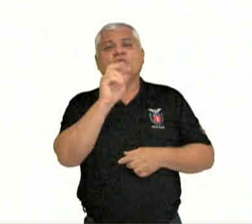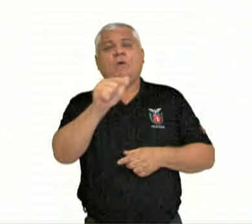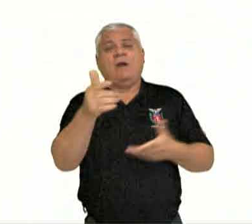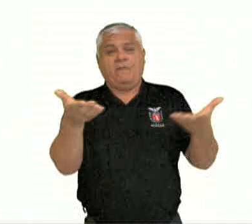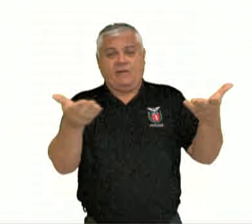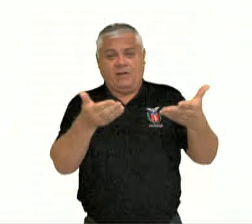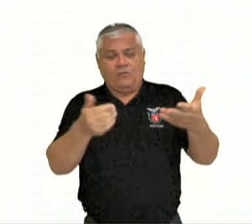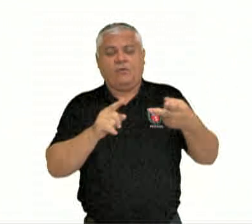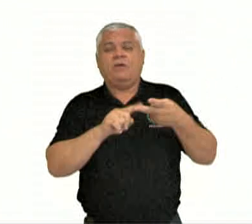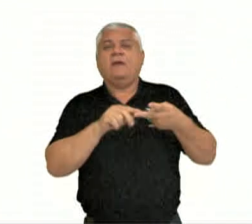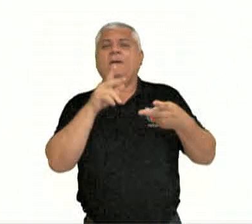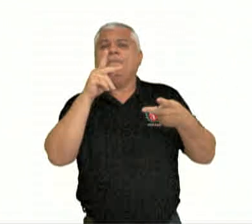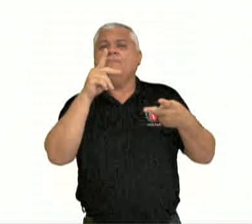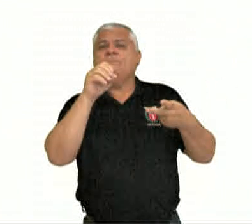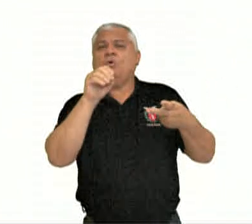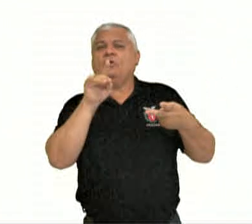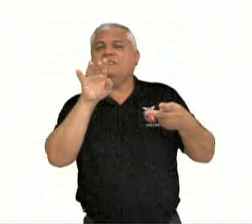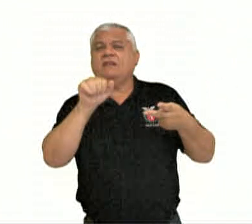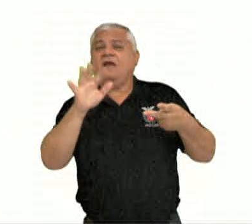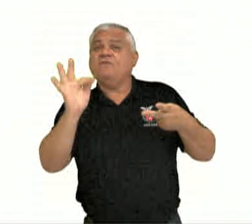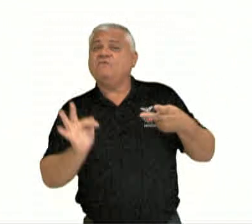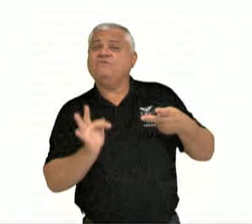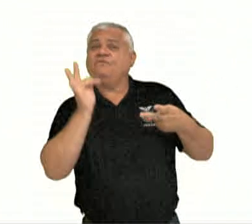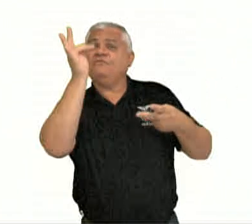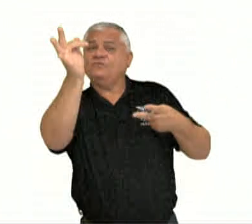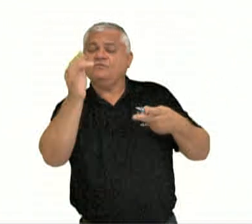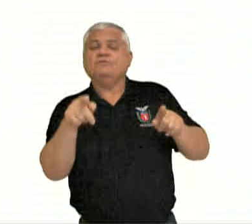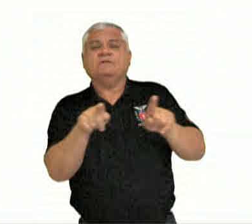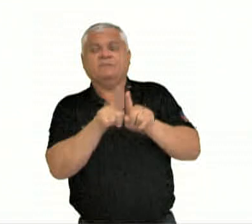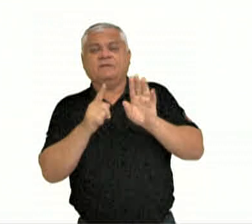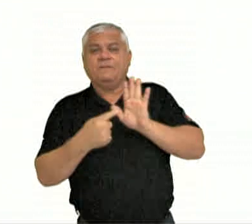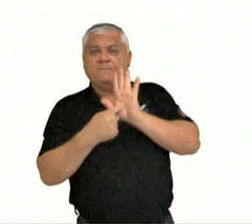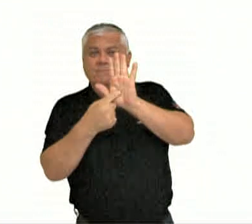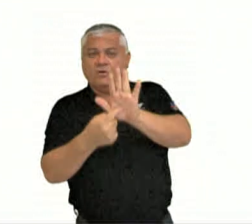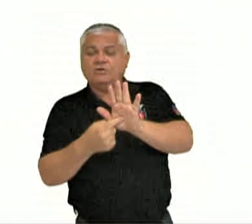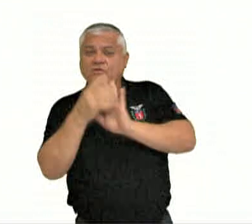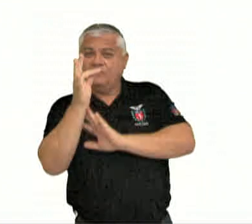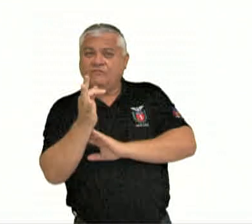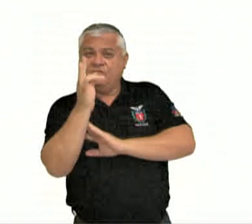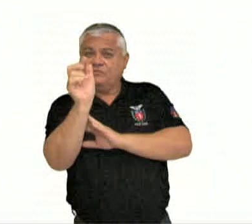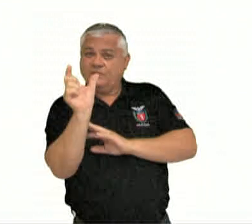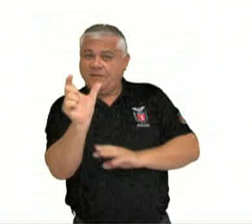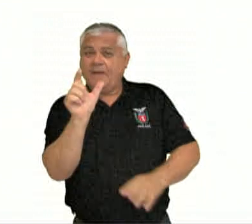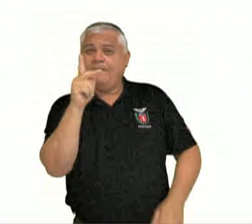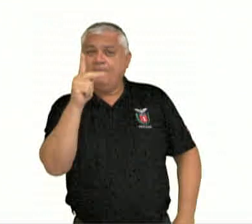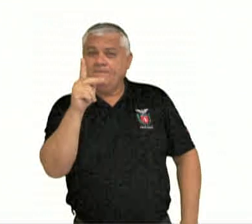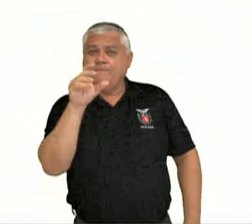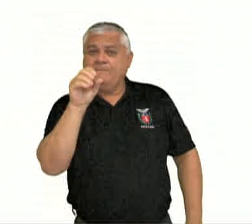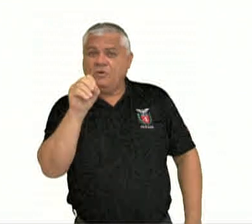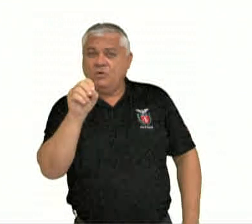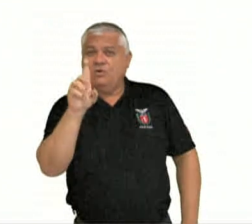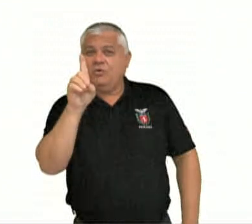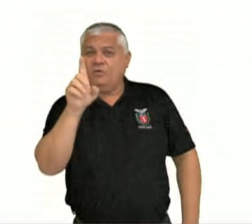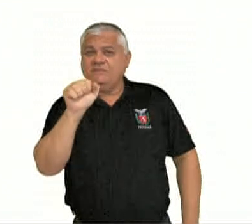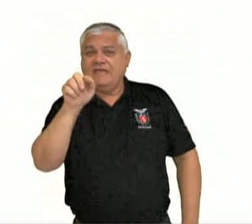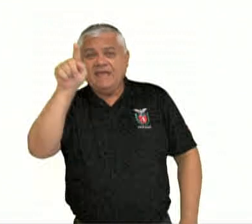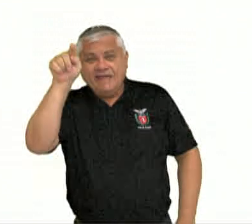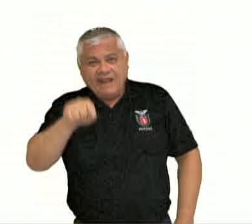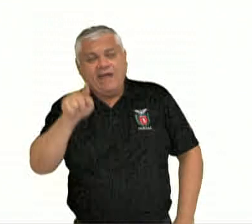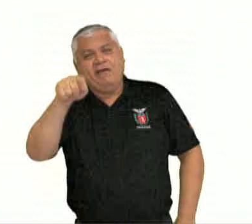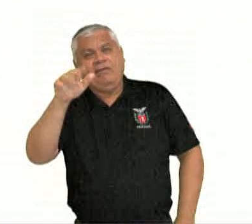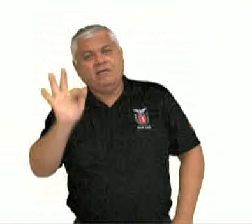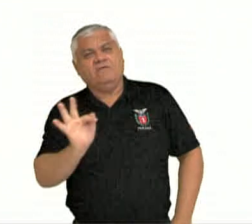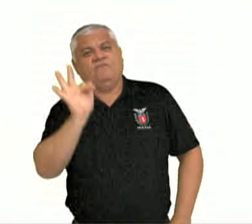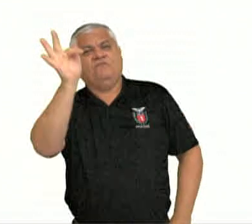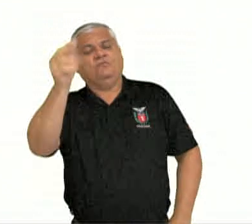opiniões a respeito do novo ensino. Então, traz ali também o tempo futuro, porque ele apresenta ali possibilidades de